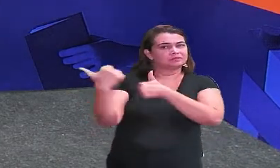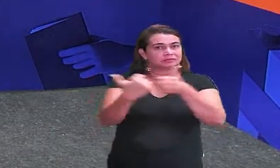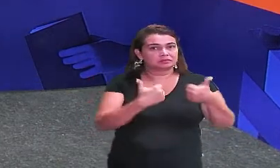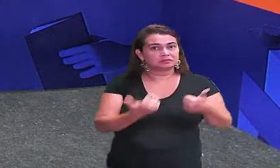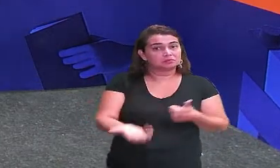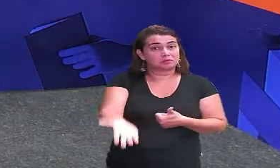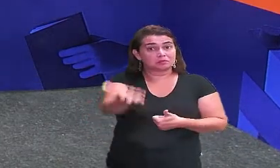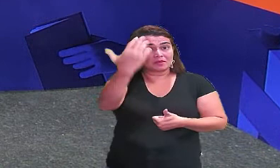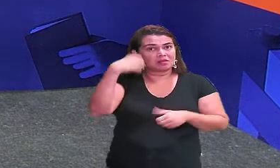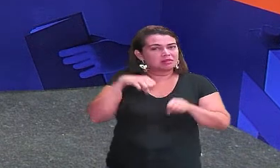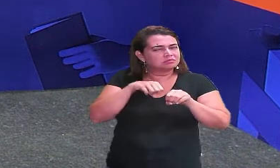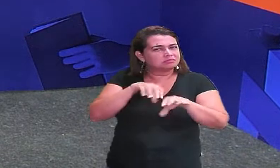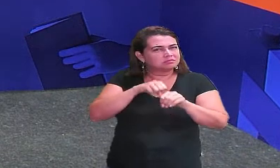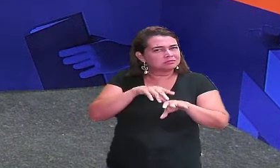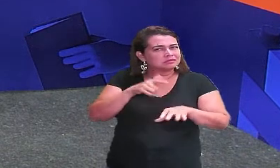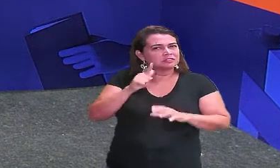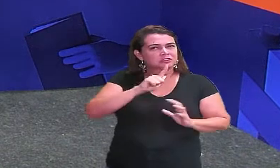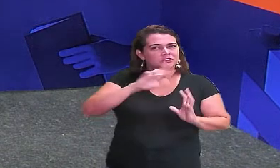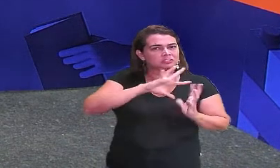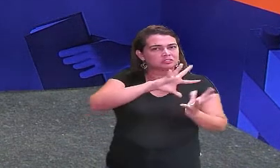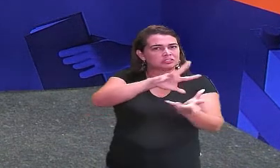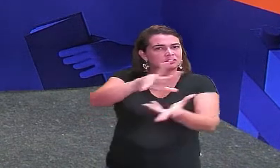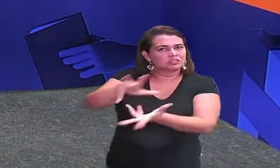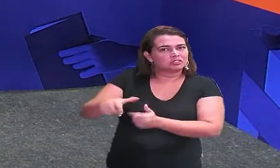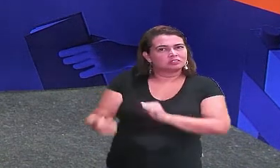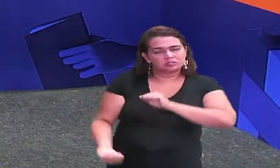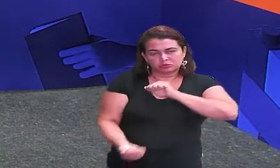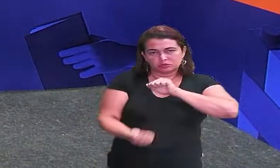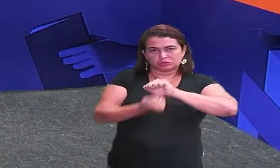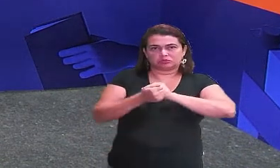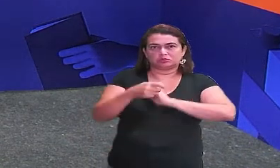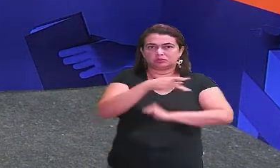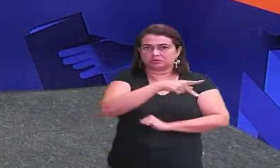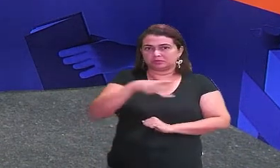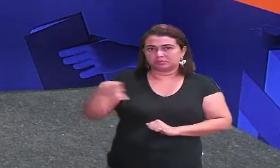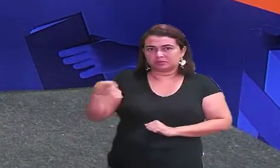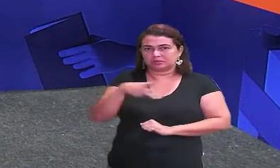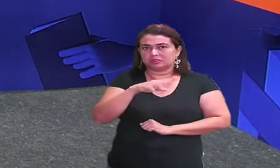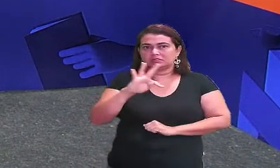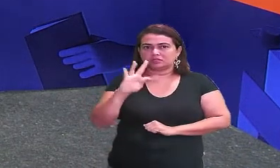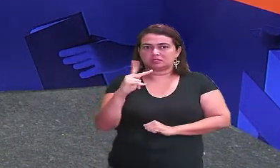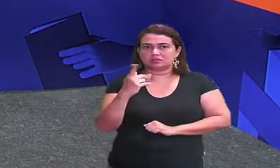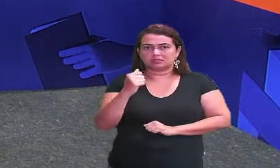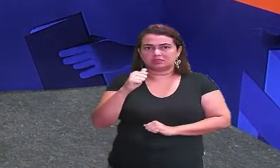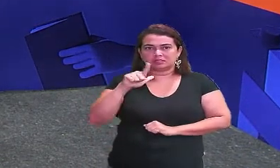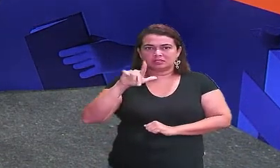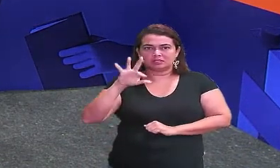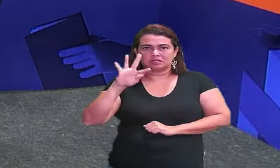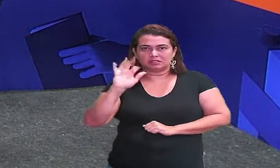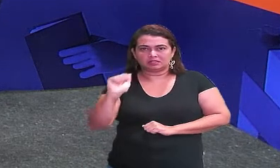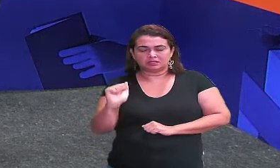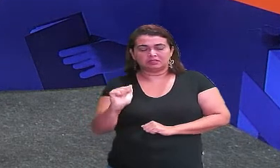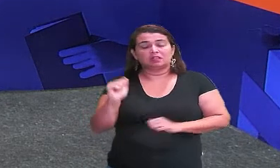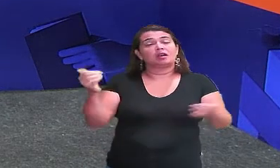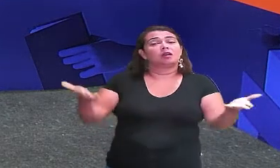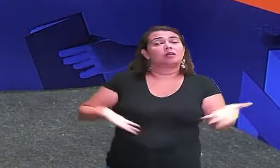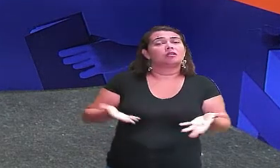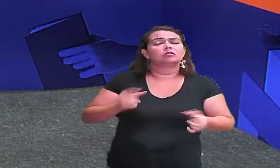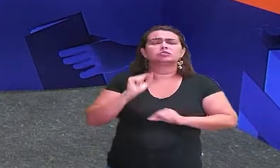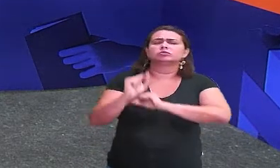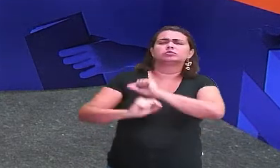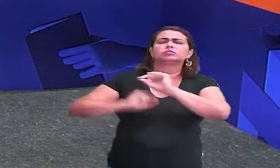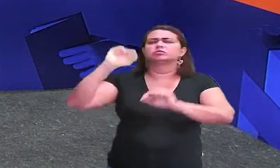Prontos para mais uma aula de geografia aqui juntinho comigo, junto com a professora Thalita. Hoje nós vamos